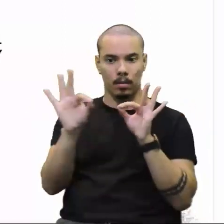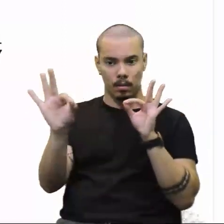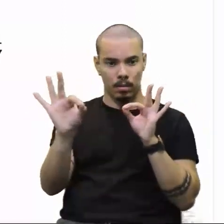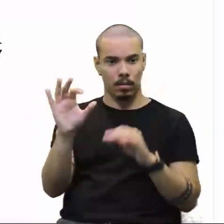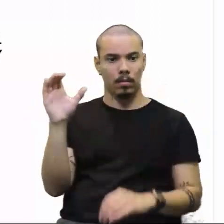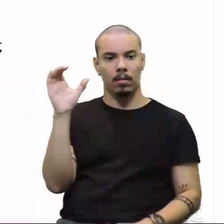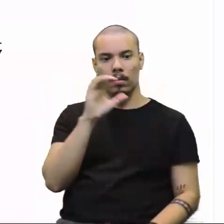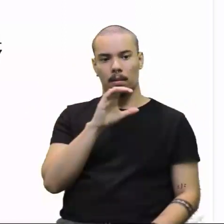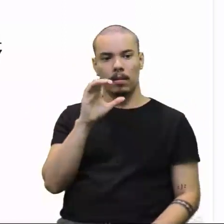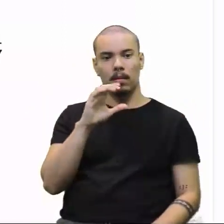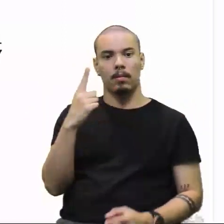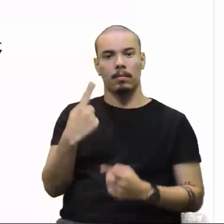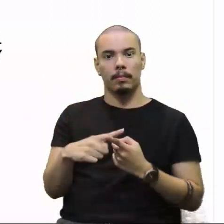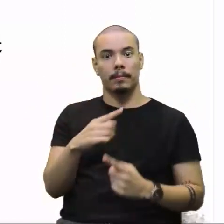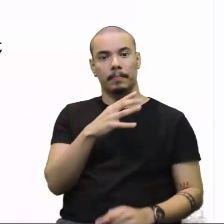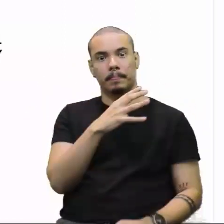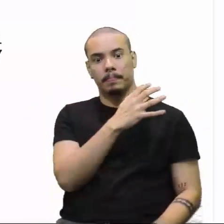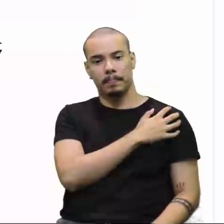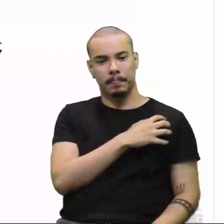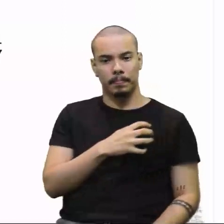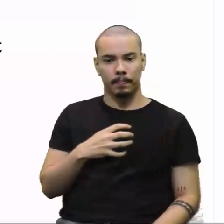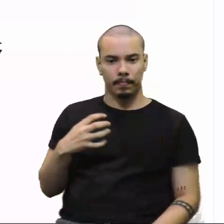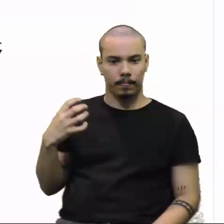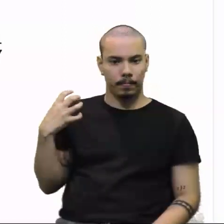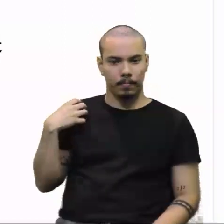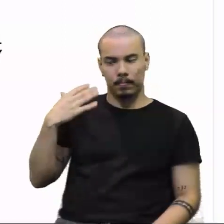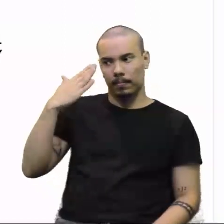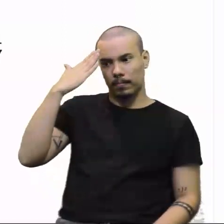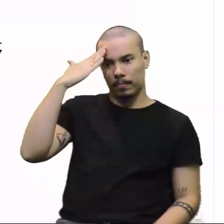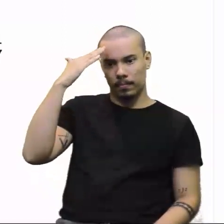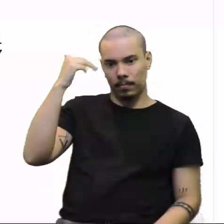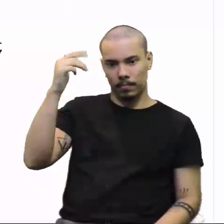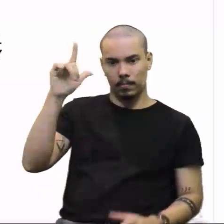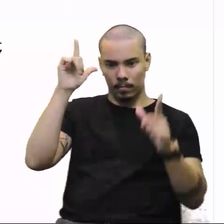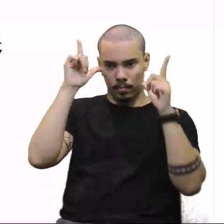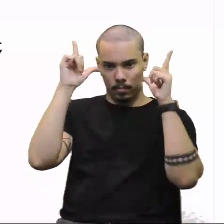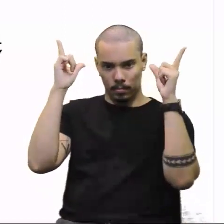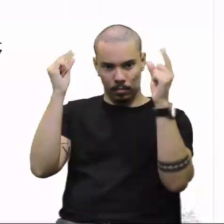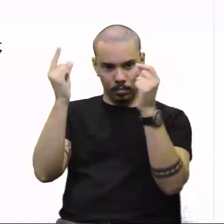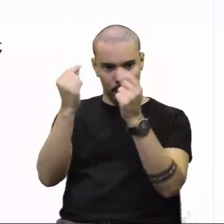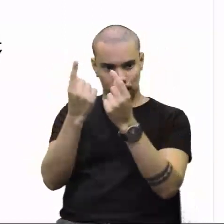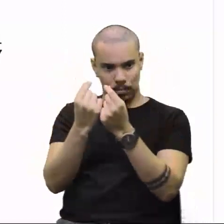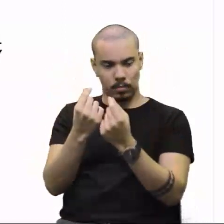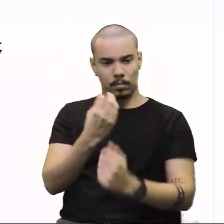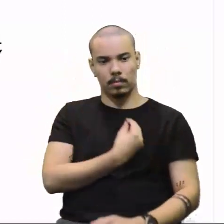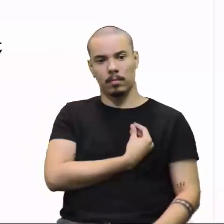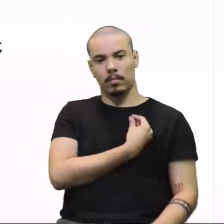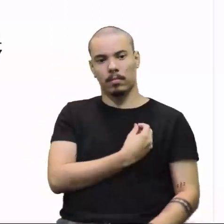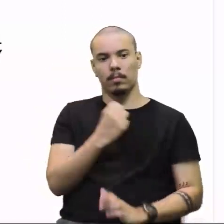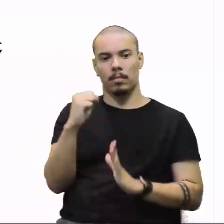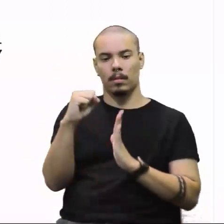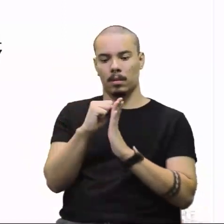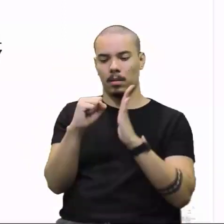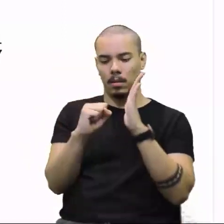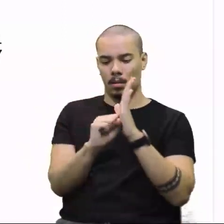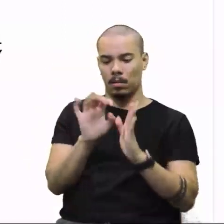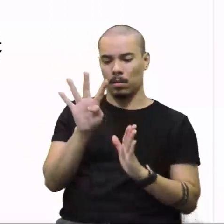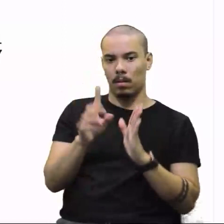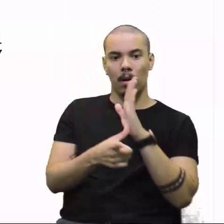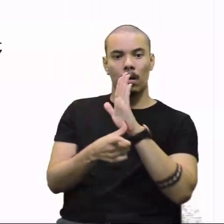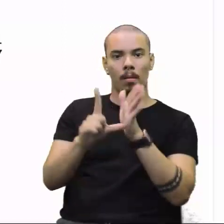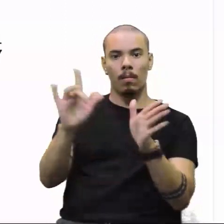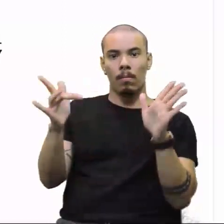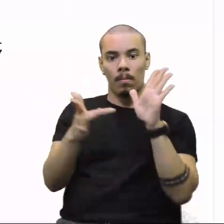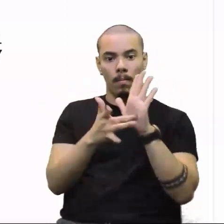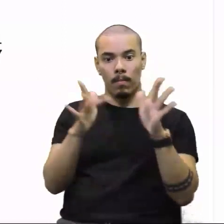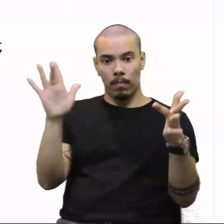depressa que levou Aristóteles, famoso pensador grego que viveu no século IV a.C.,